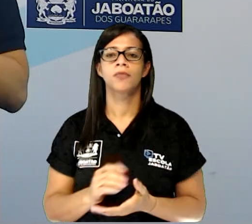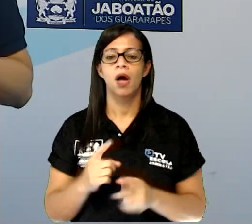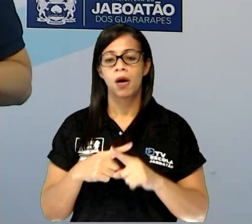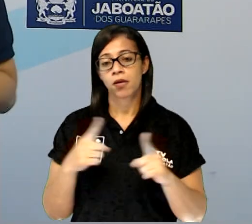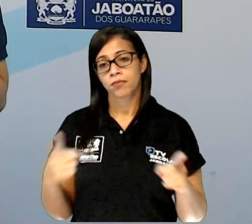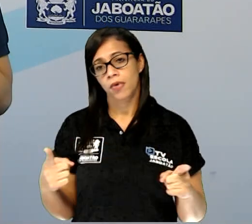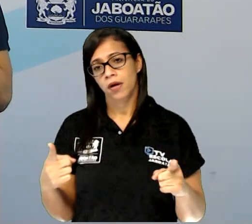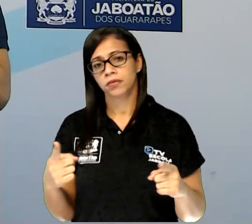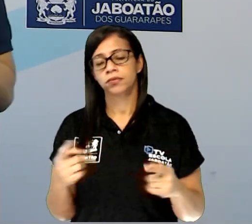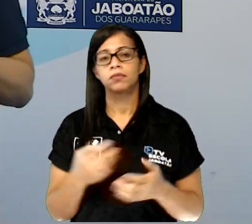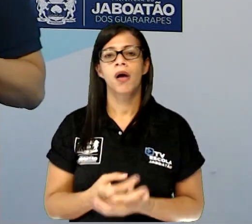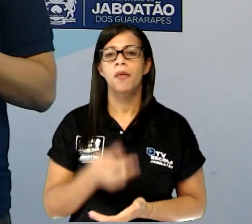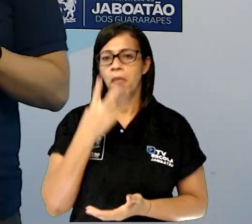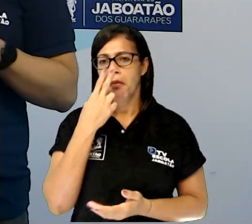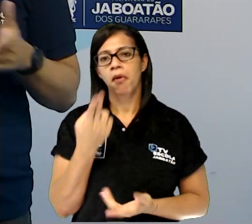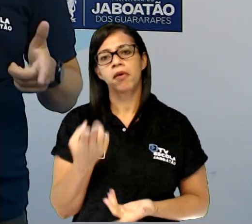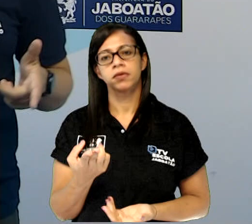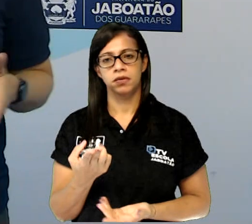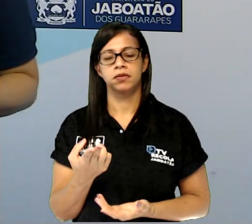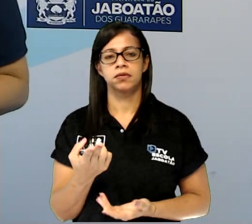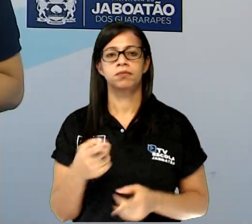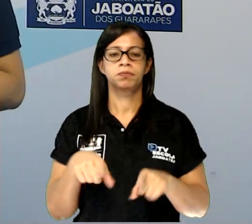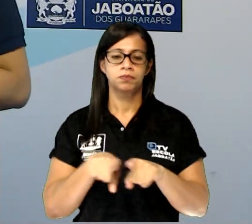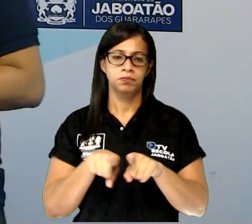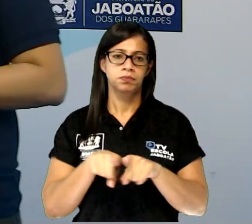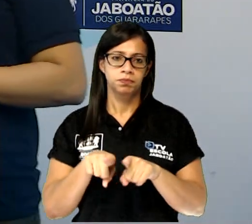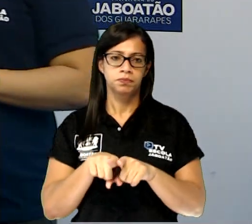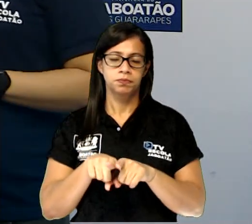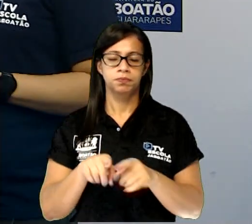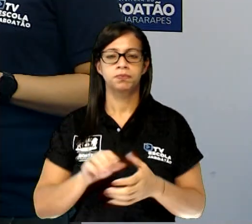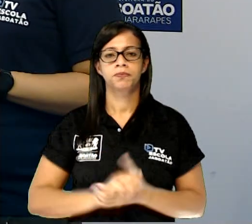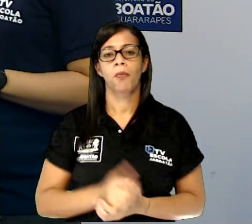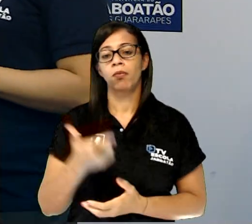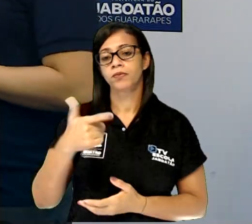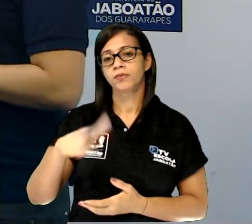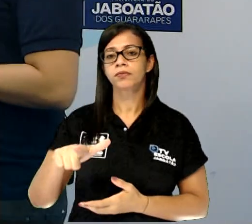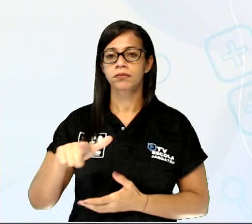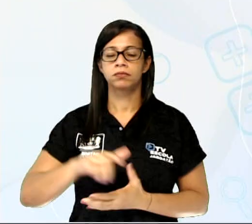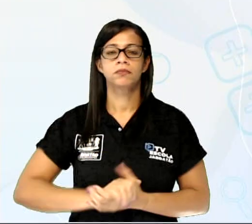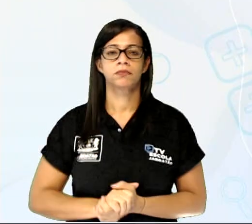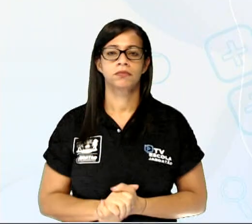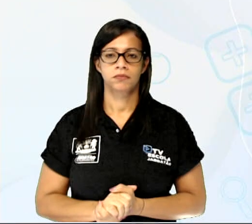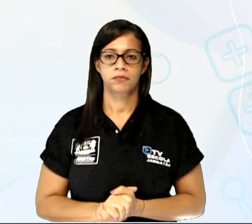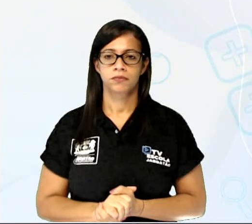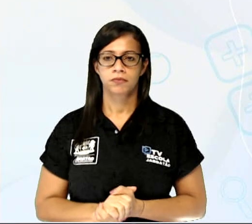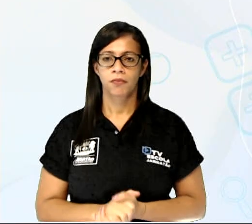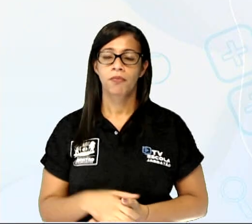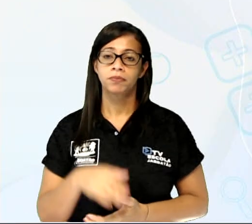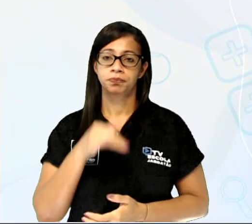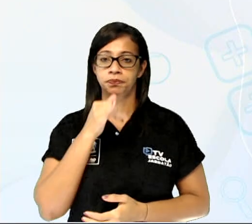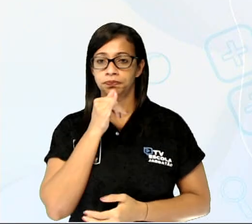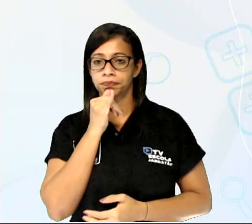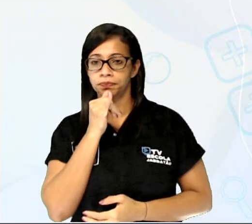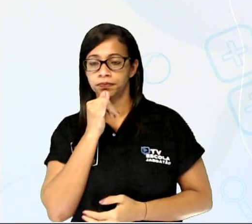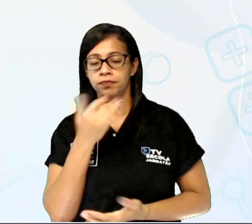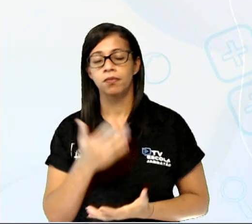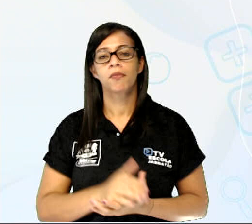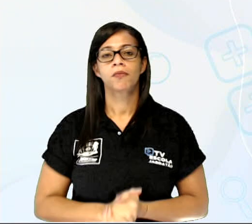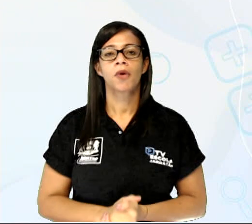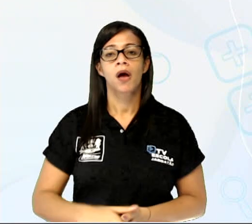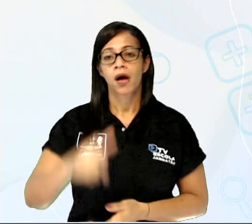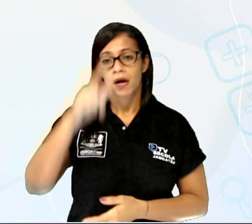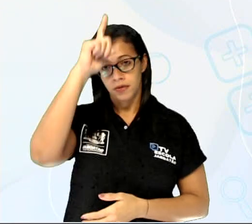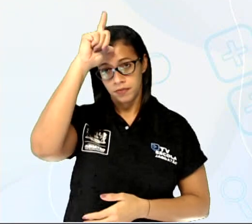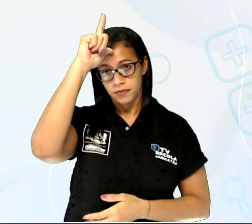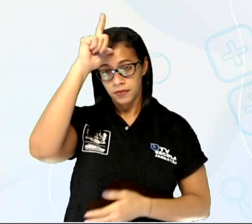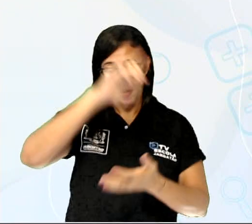bem parecido ali com o fascismo italiano, tá bom? Vamos lá. A Alemanha, ela vinha da derrota ali